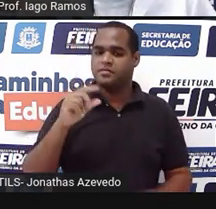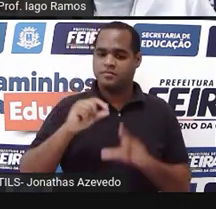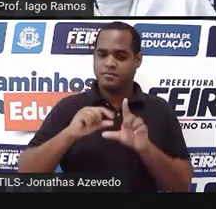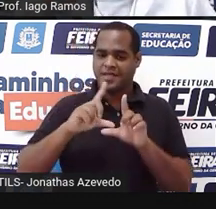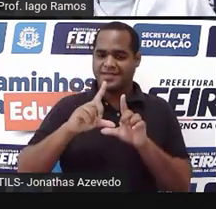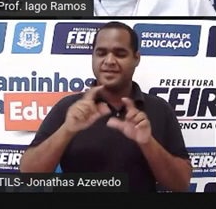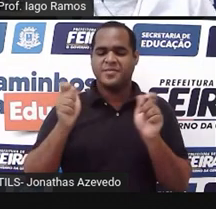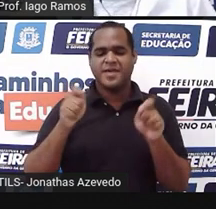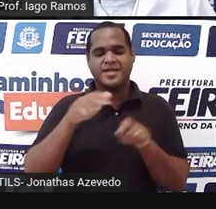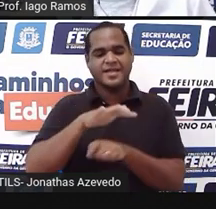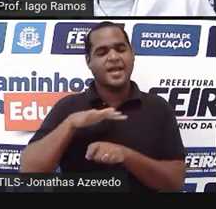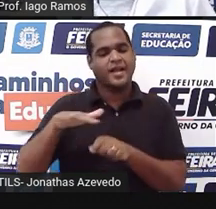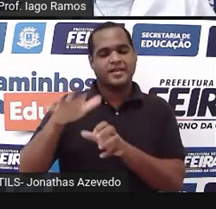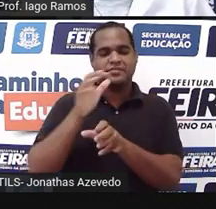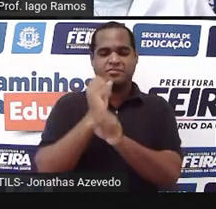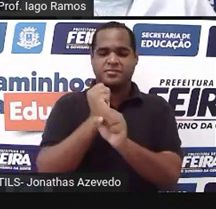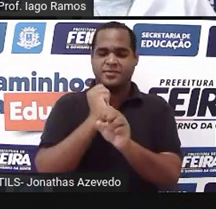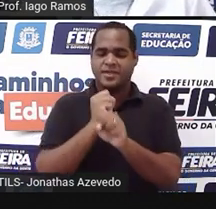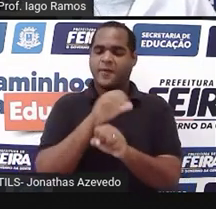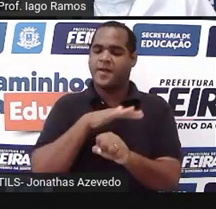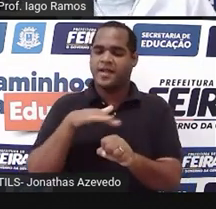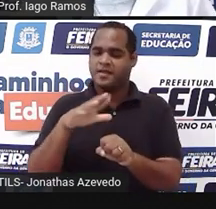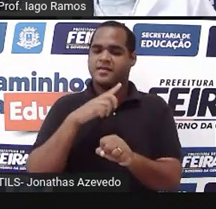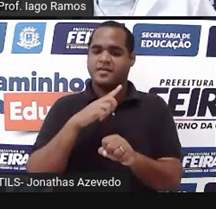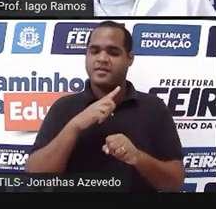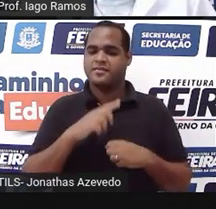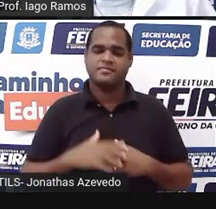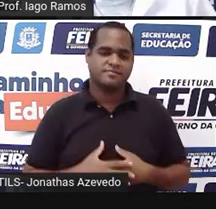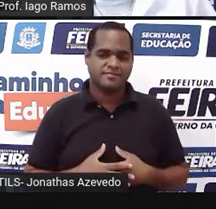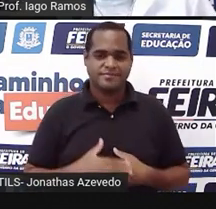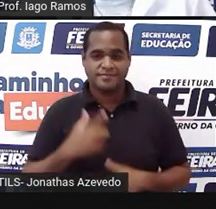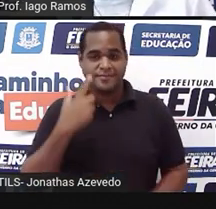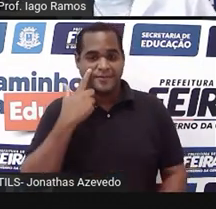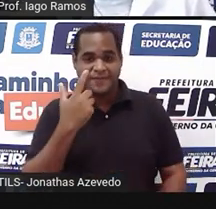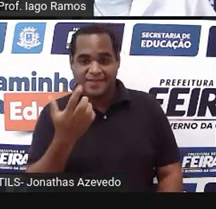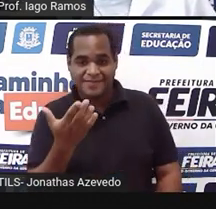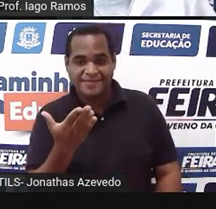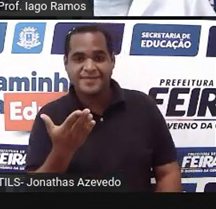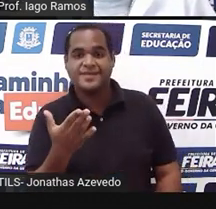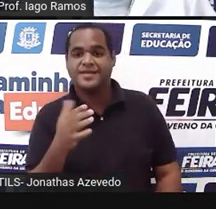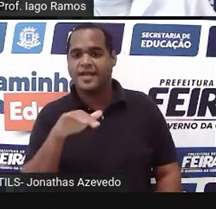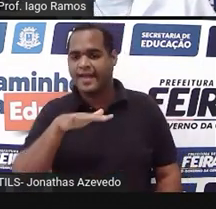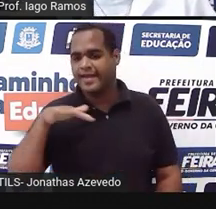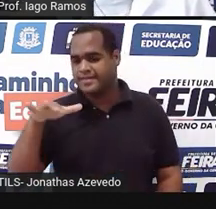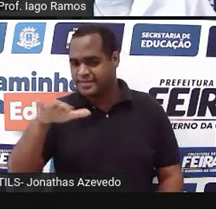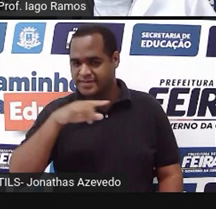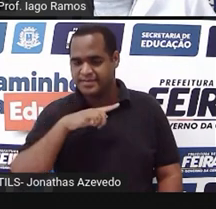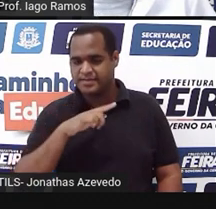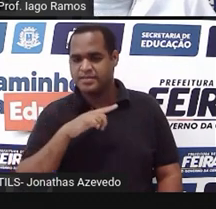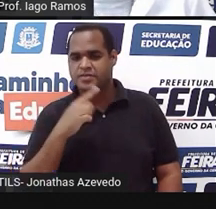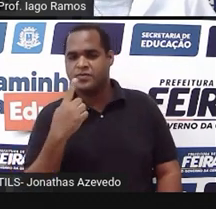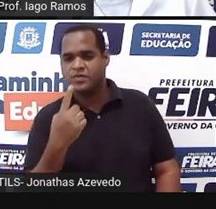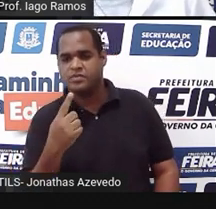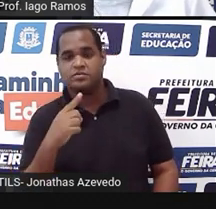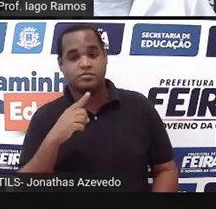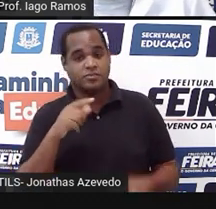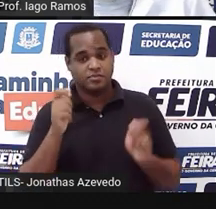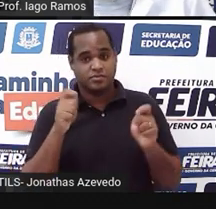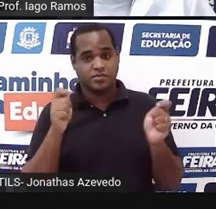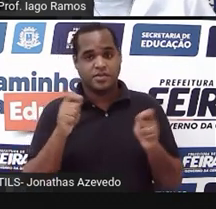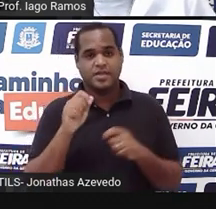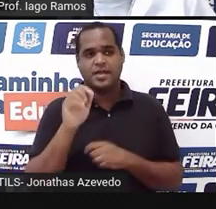maiúsculo é a área total que a área do trapézio Veja só o área do triângulo um é b maiúsculo